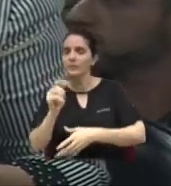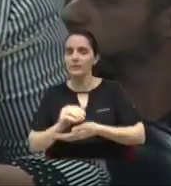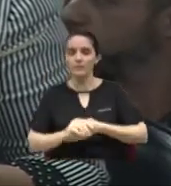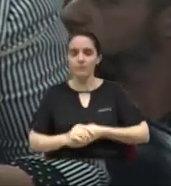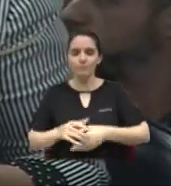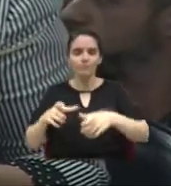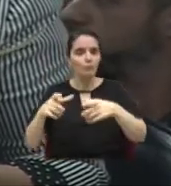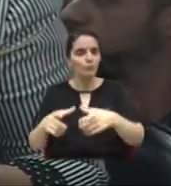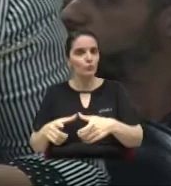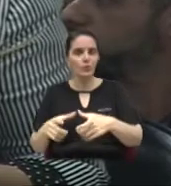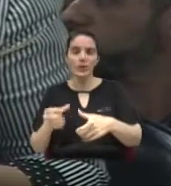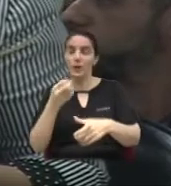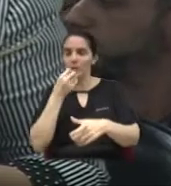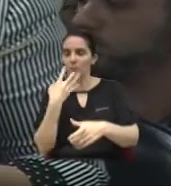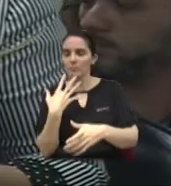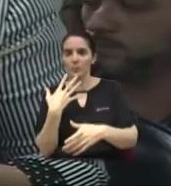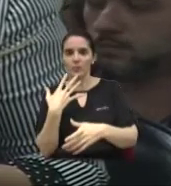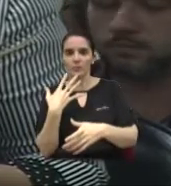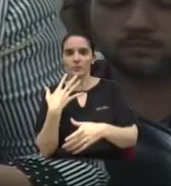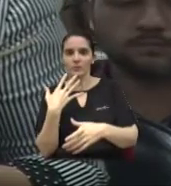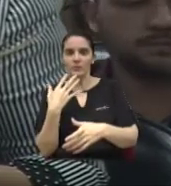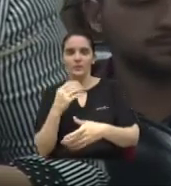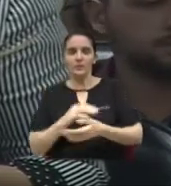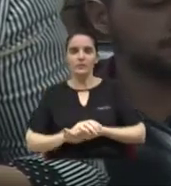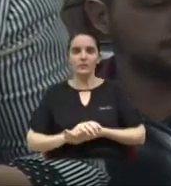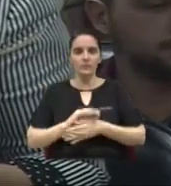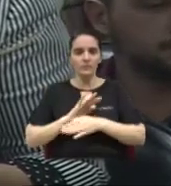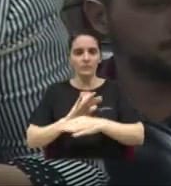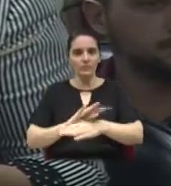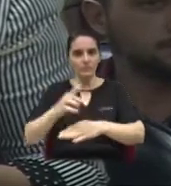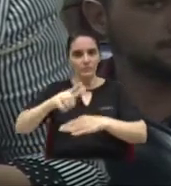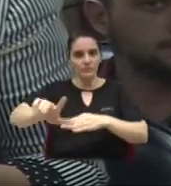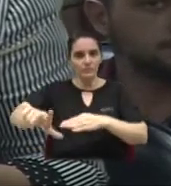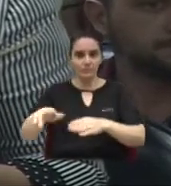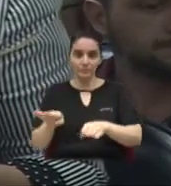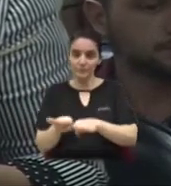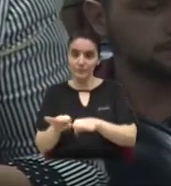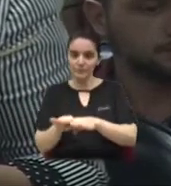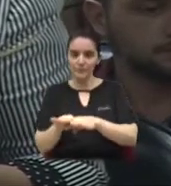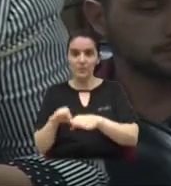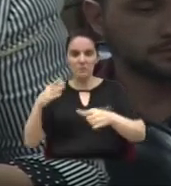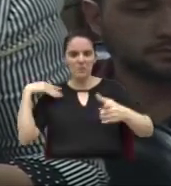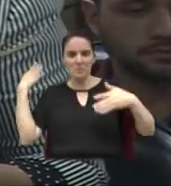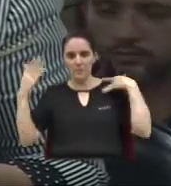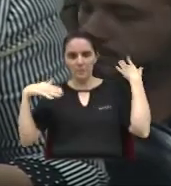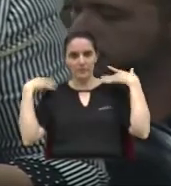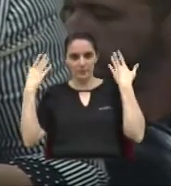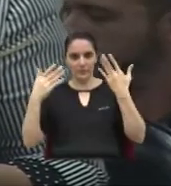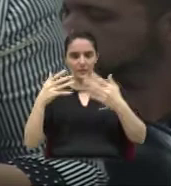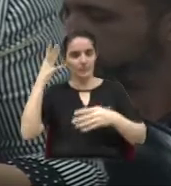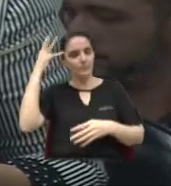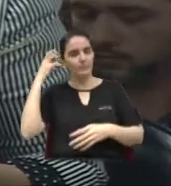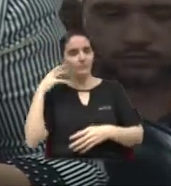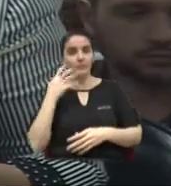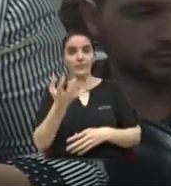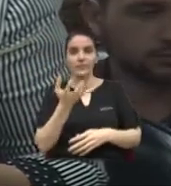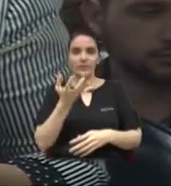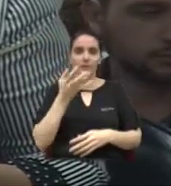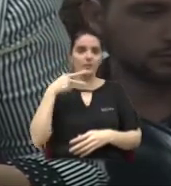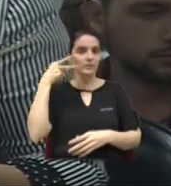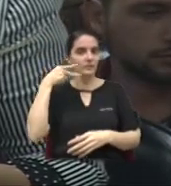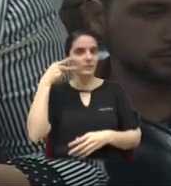muita confraternização e solidariedade. Por isso, conto com a colaboração dos meus